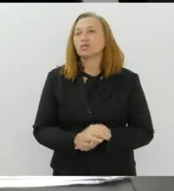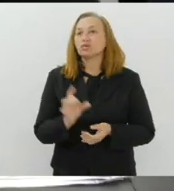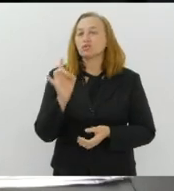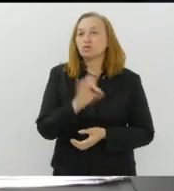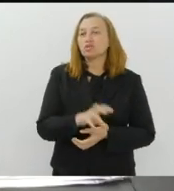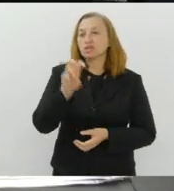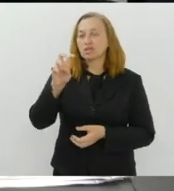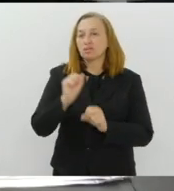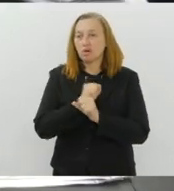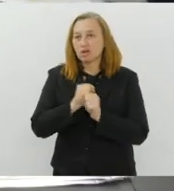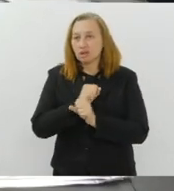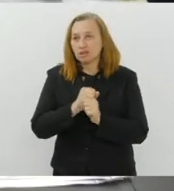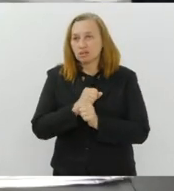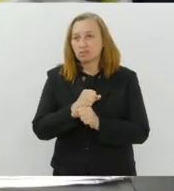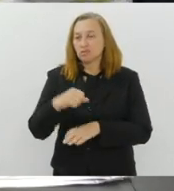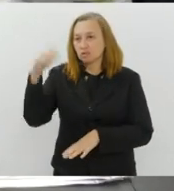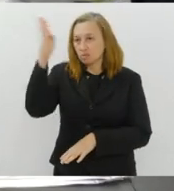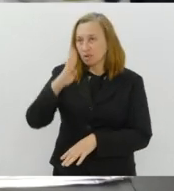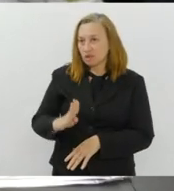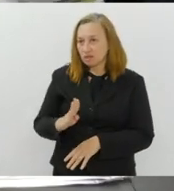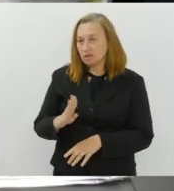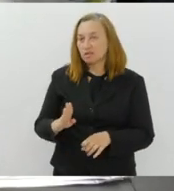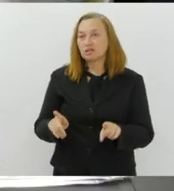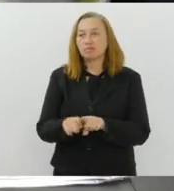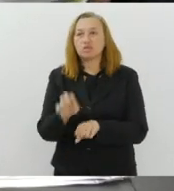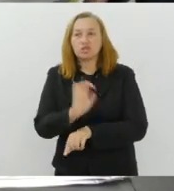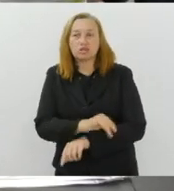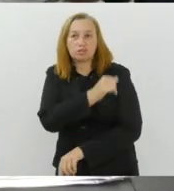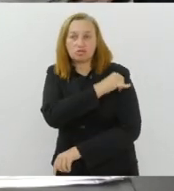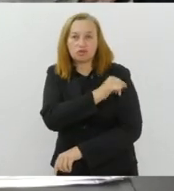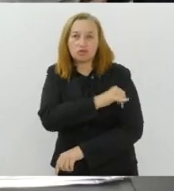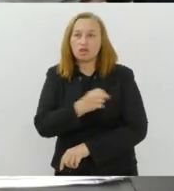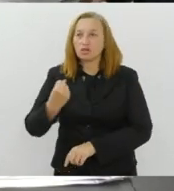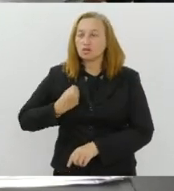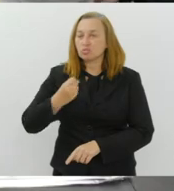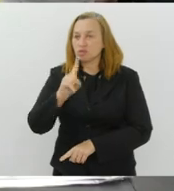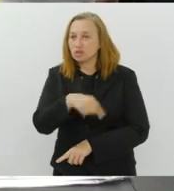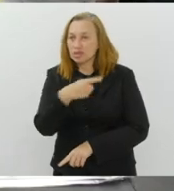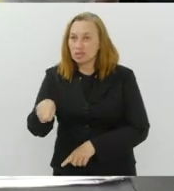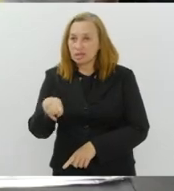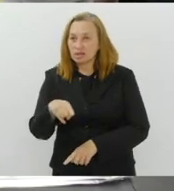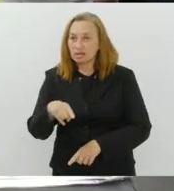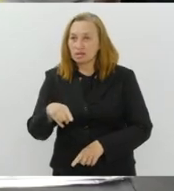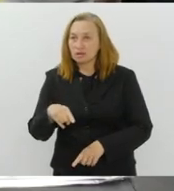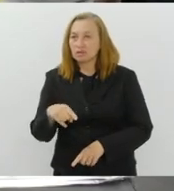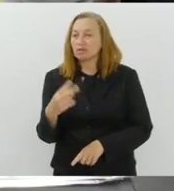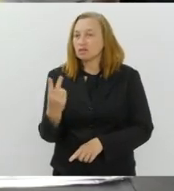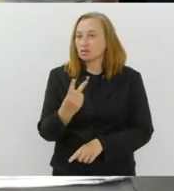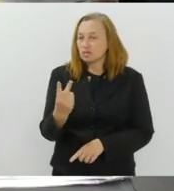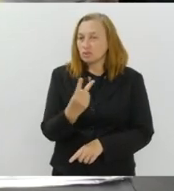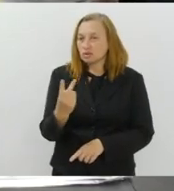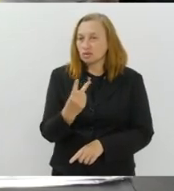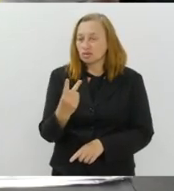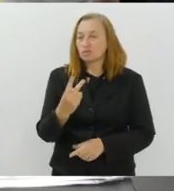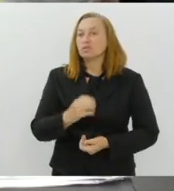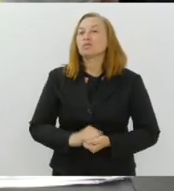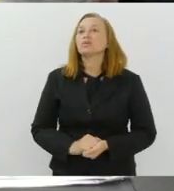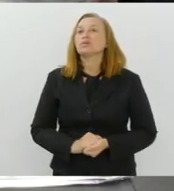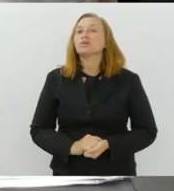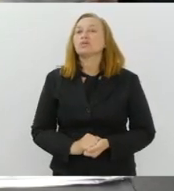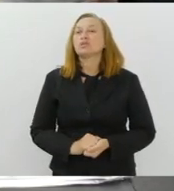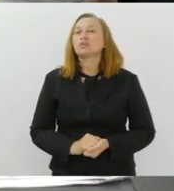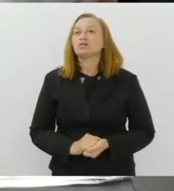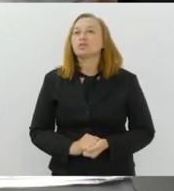últimos 5 anos para o Brasil e para o Estado do Rio de Janeiro. Número de cancelamentos unilaterais por autor da iniciativa do